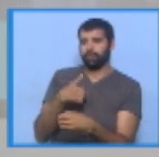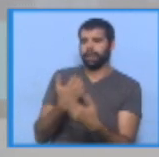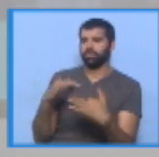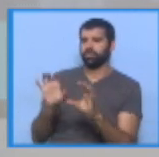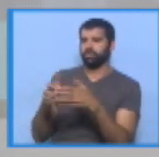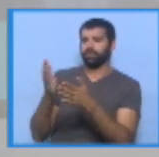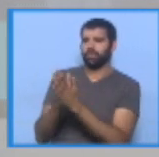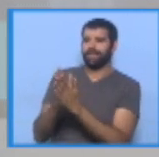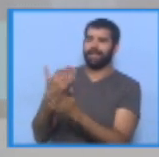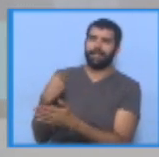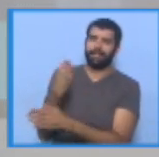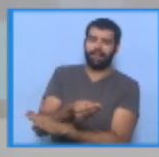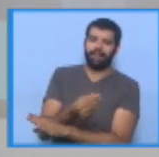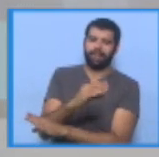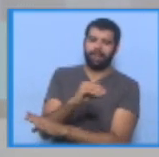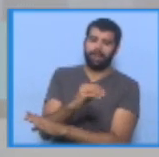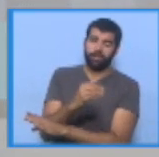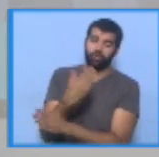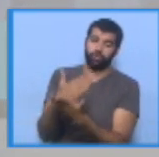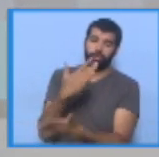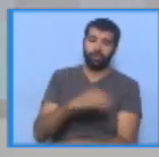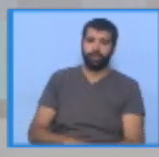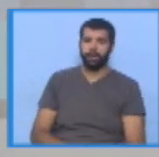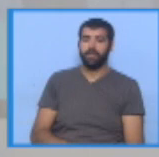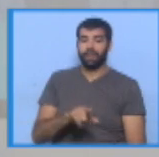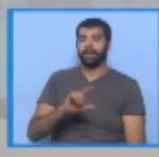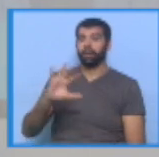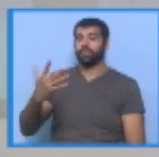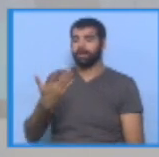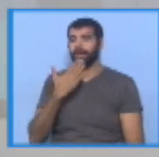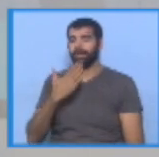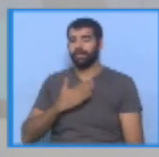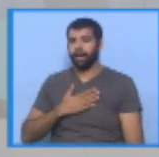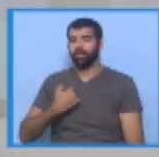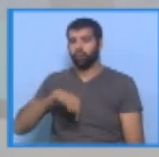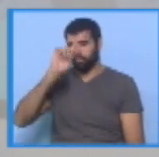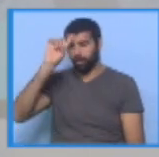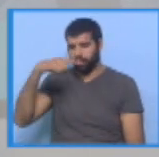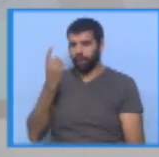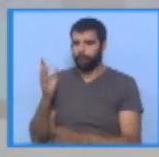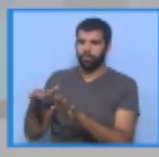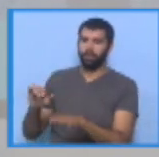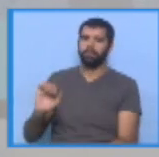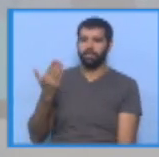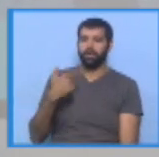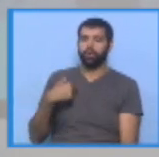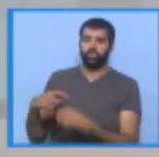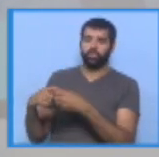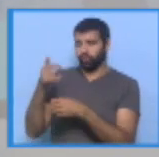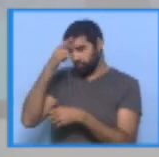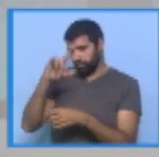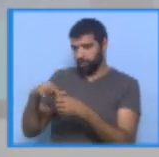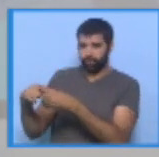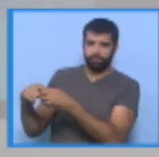10 mil reis e só lhe deu 10 mil reis. E foi esse incidente que nos permitiu saber que desde a primeira procissão os bois também fazem